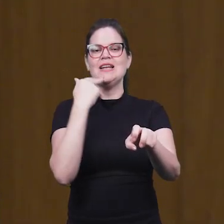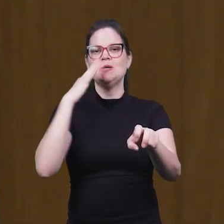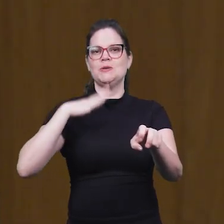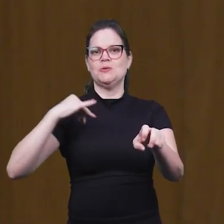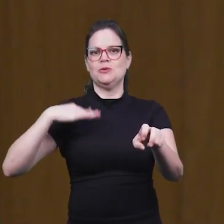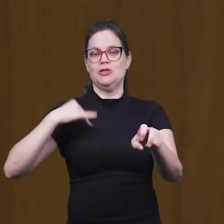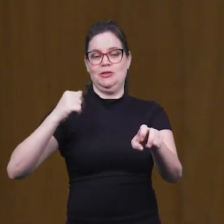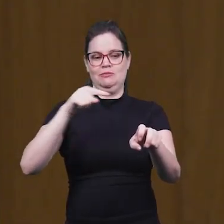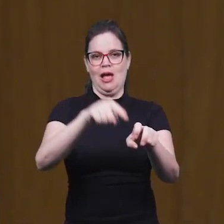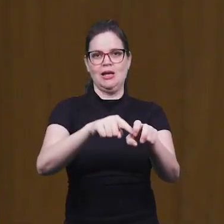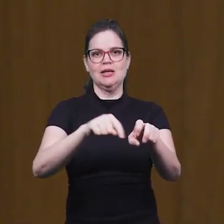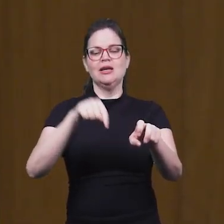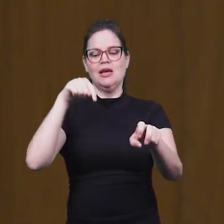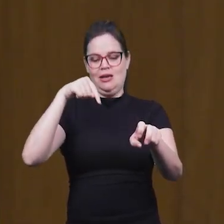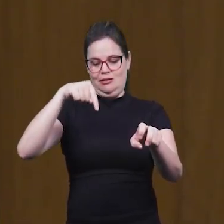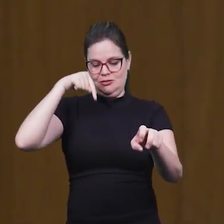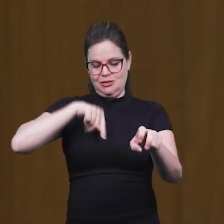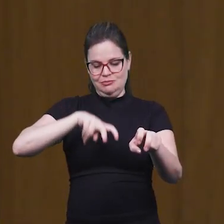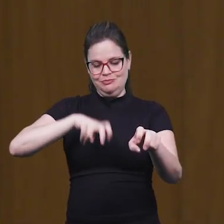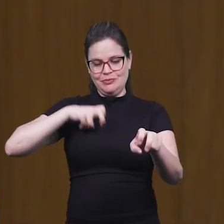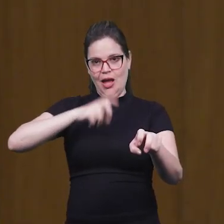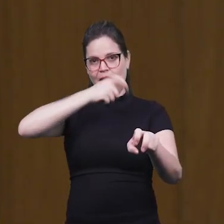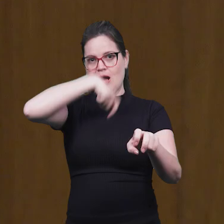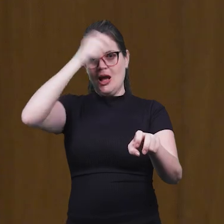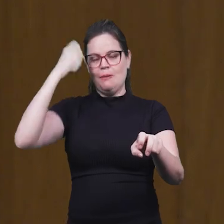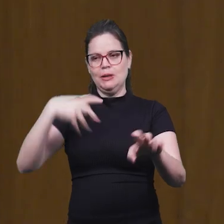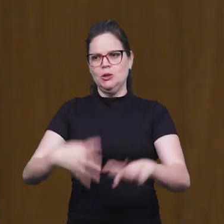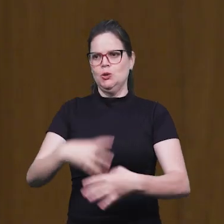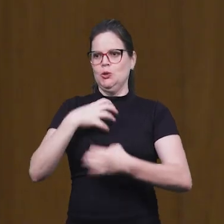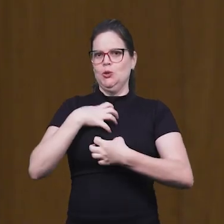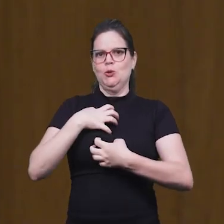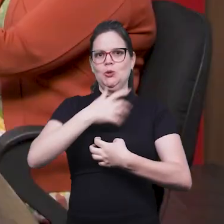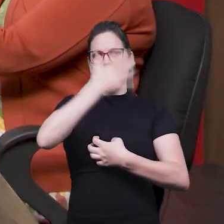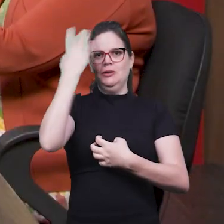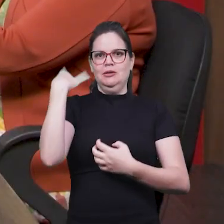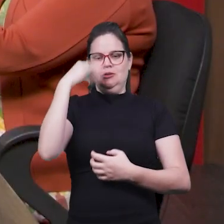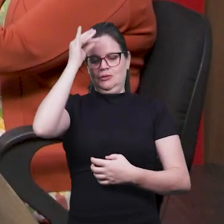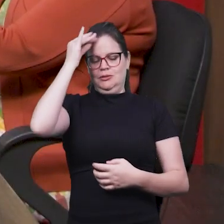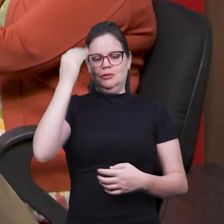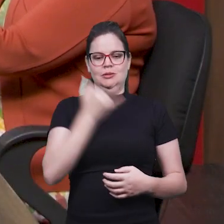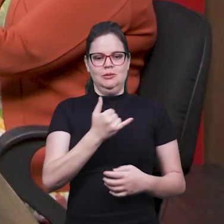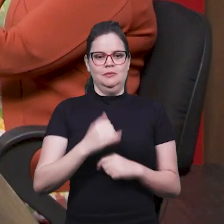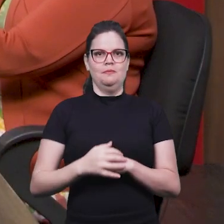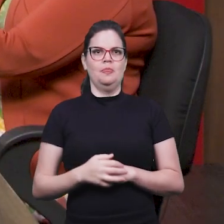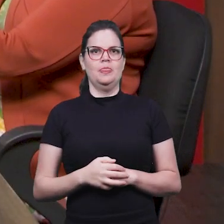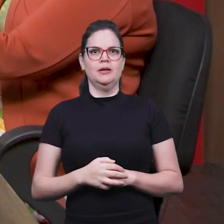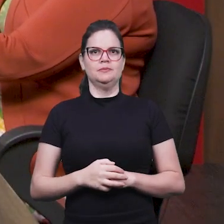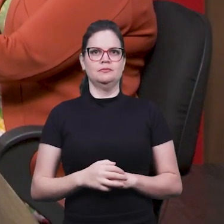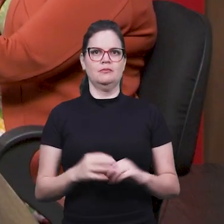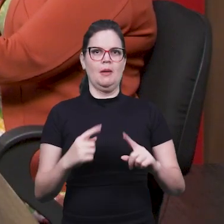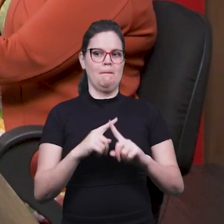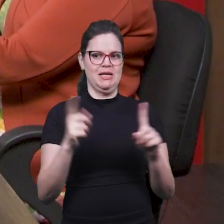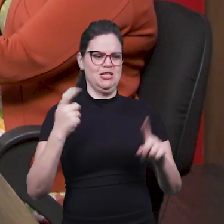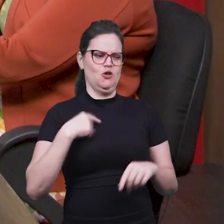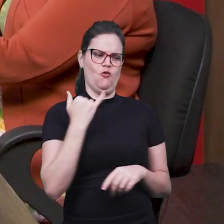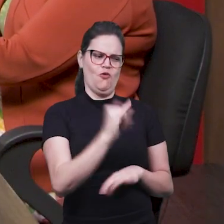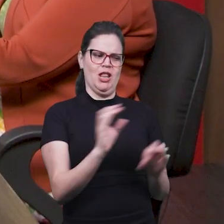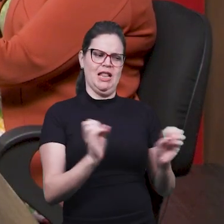entendeu? E ele saiu definido. Mas eu não disse que eu estava definido. Eu tinha também... Não, tinha